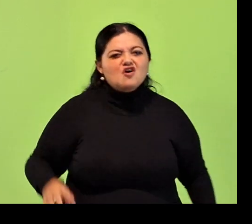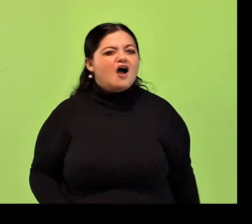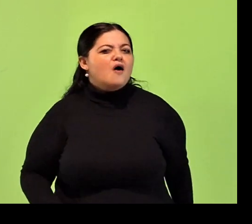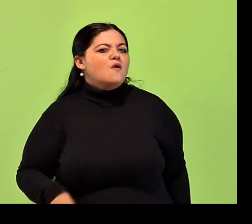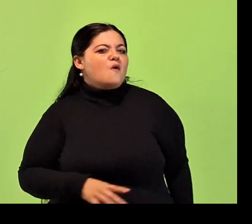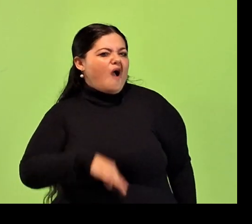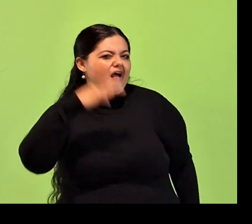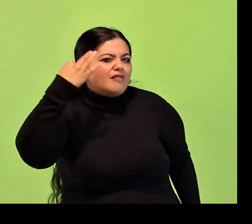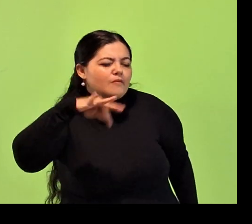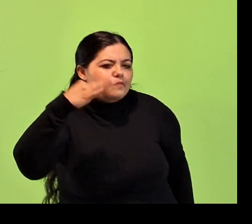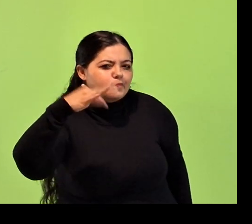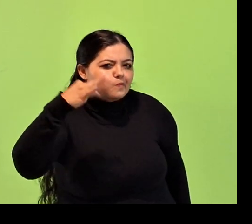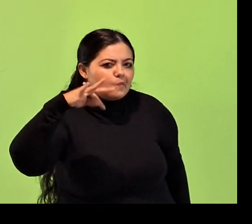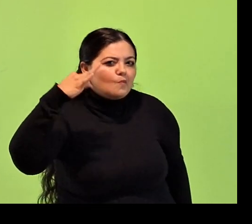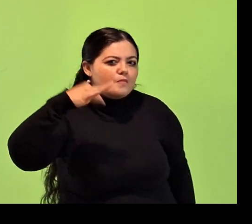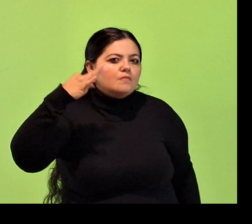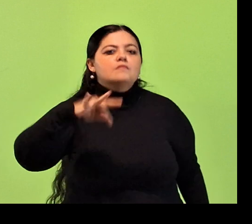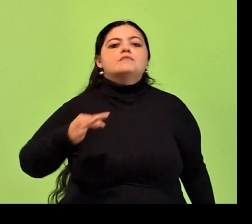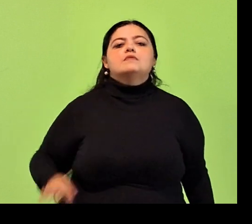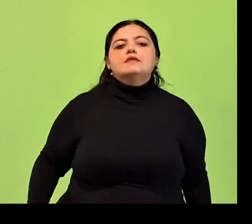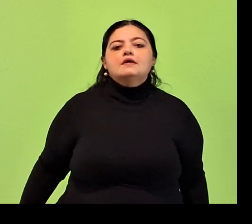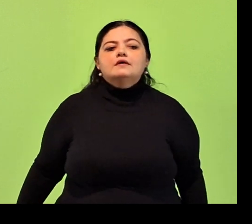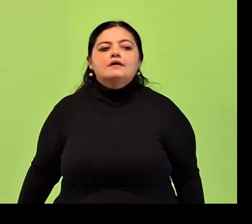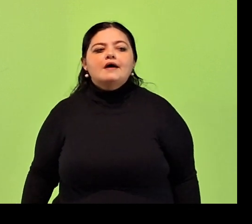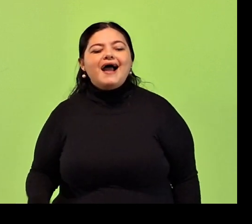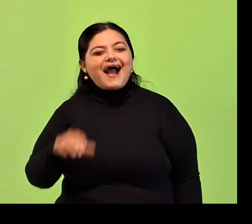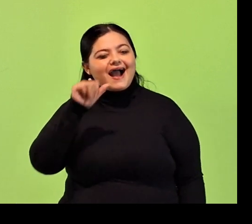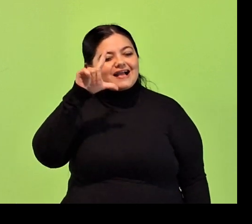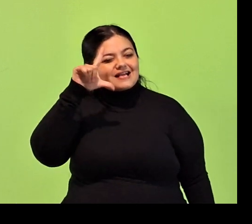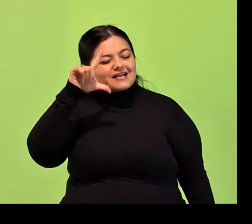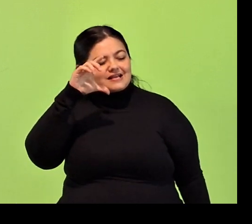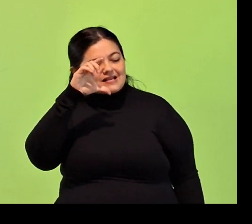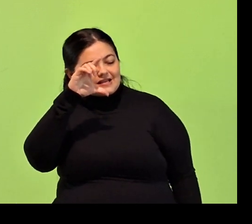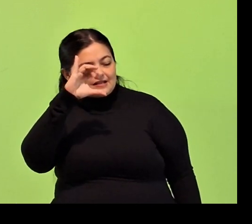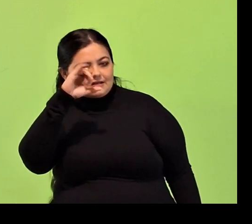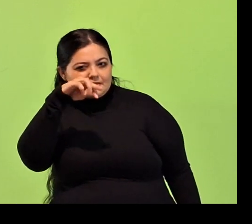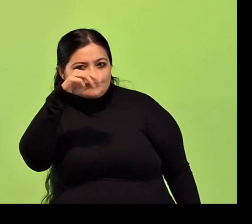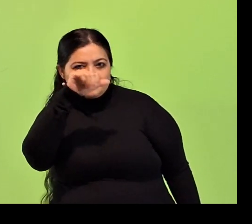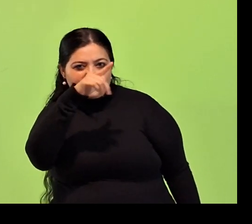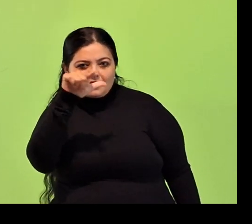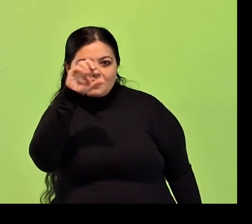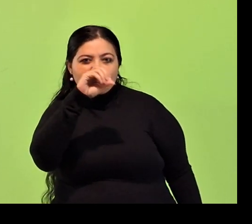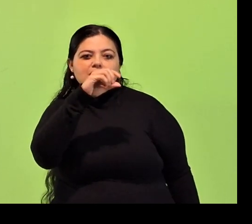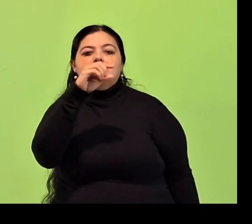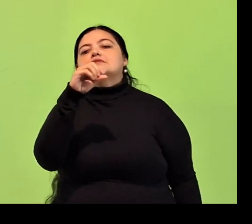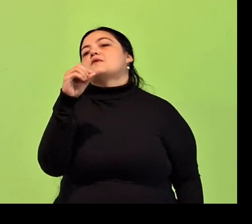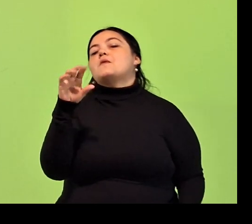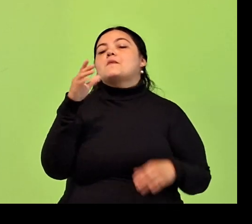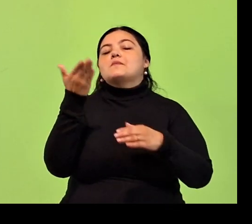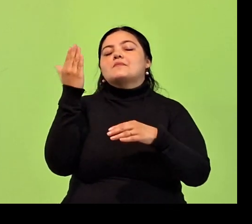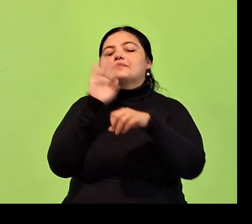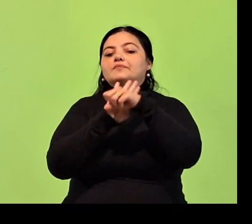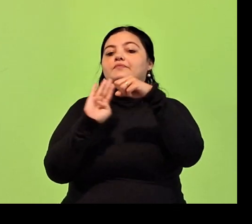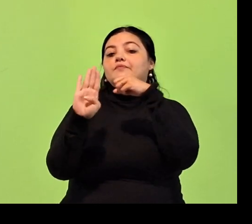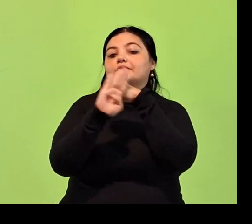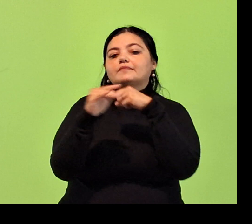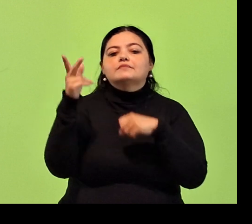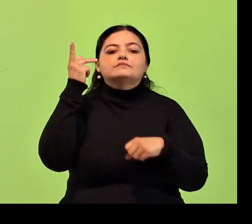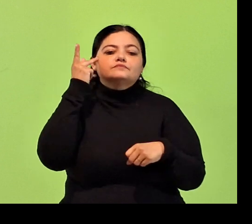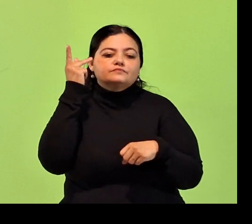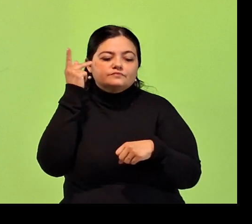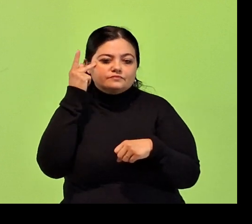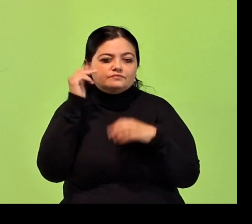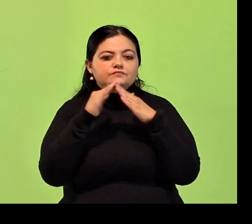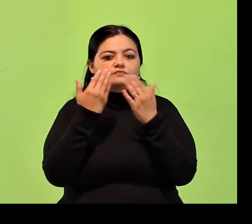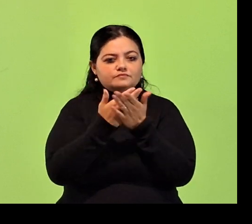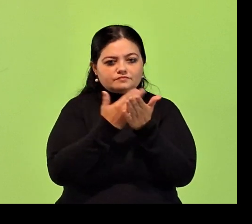Tarado, ou Aclimação Revoltada. Aclimação é o bairro de São Paulo onde a escola ficava. Mas a imagem que